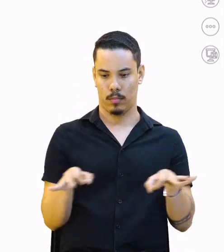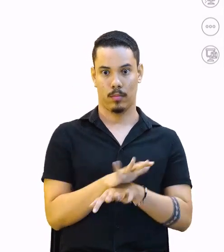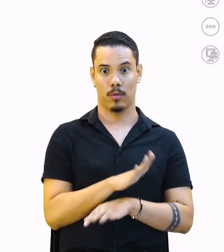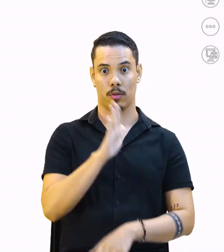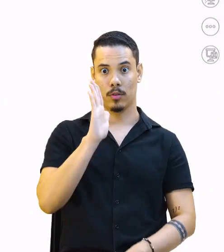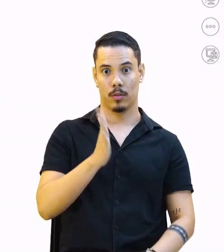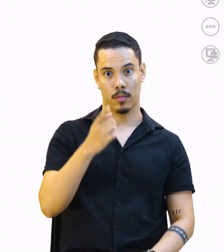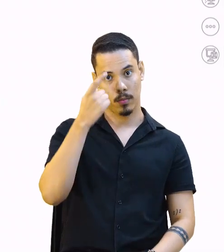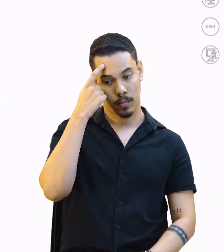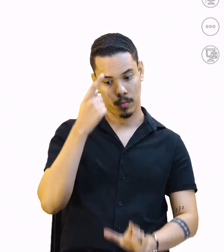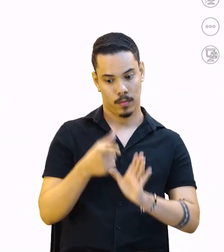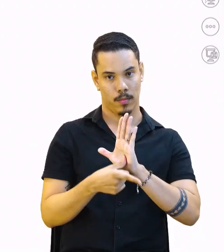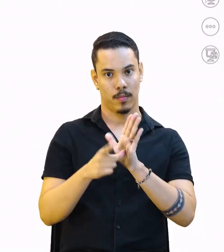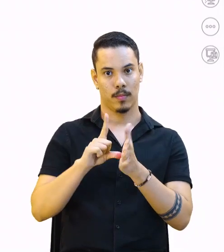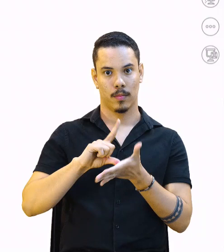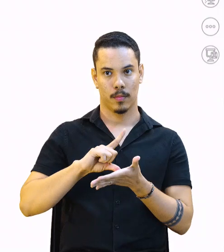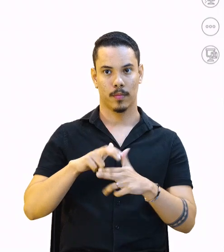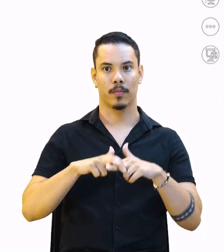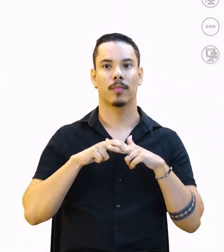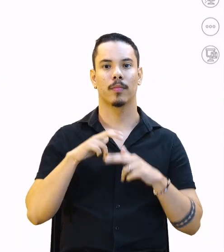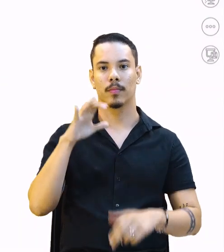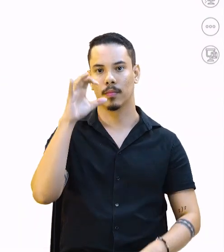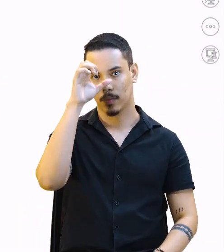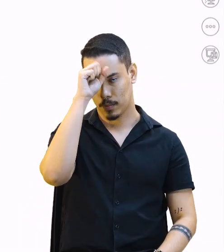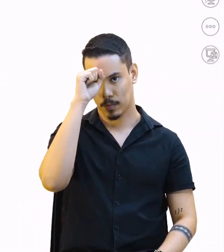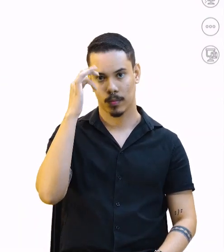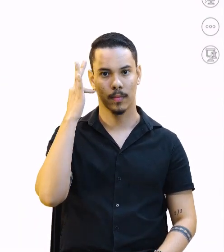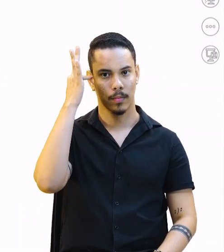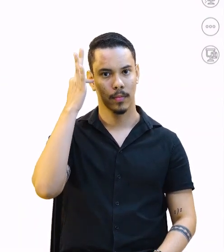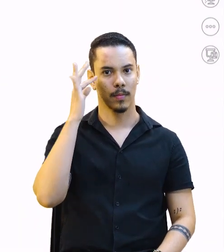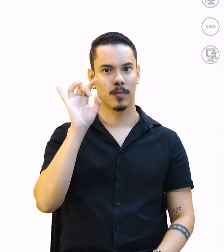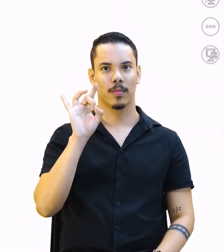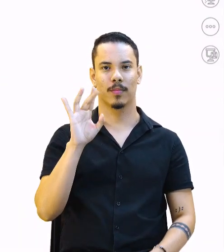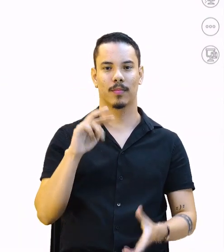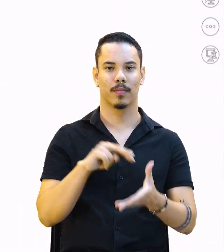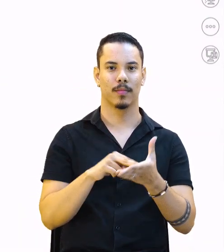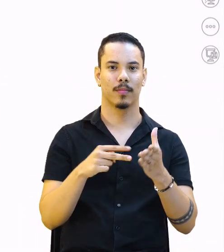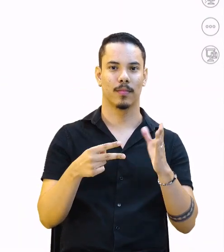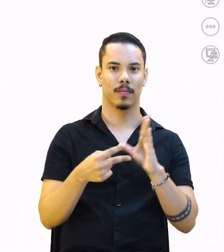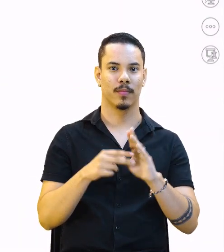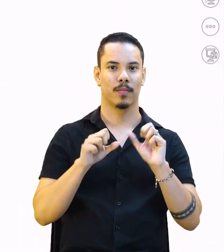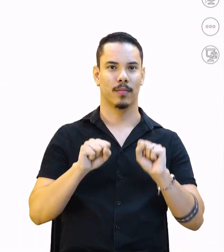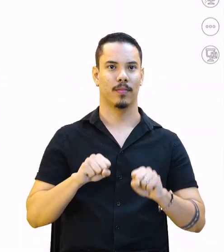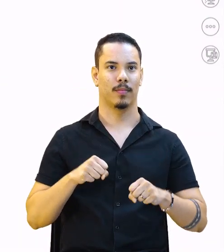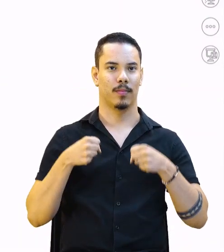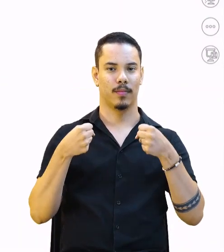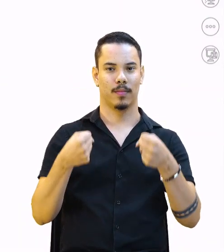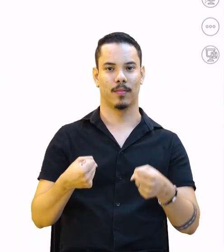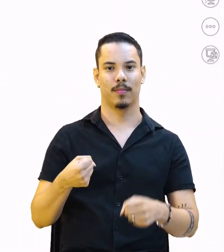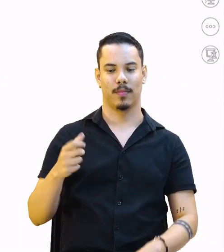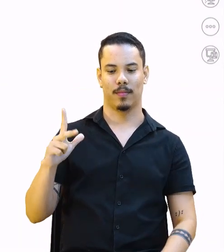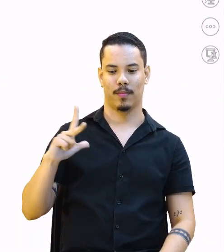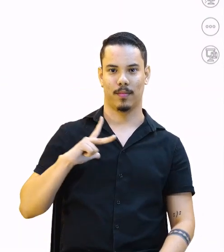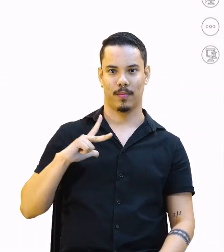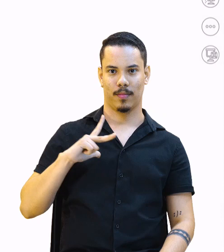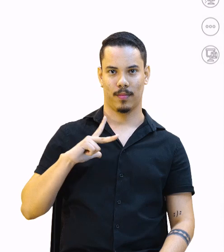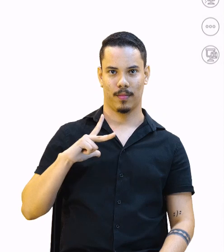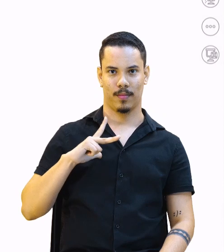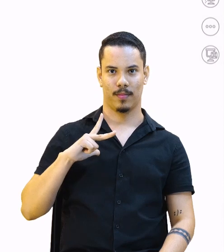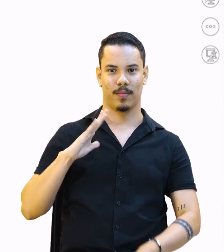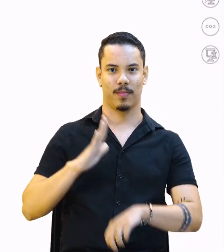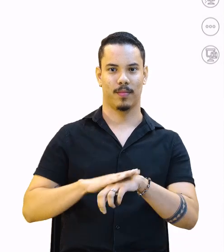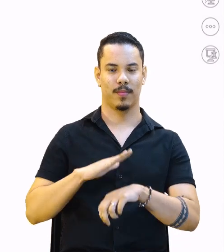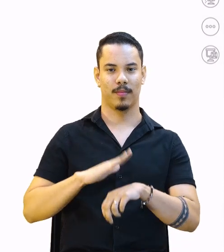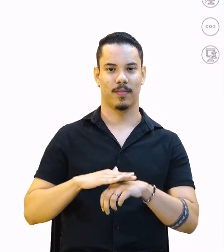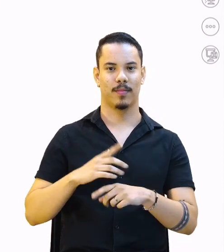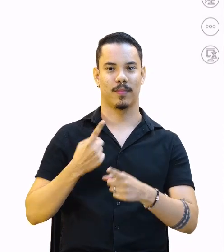né? Aprender a filosofia só tem sentido pelo esforço pessoal de exercitar o quê? O